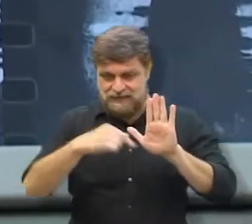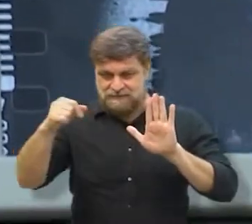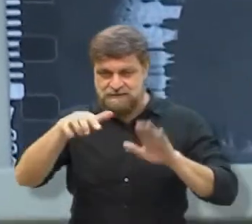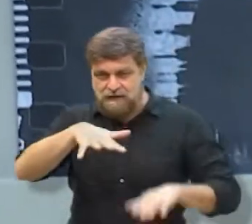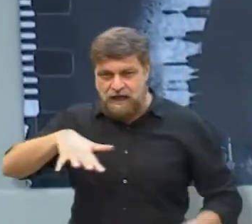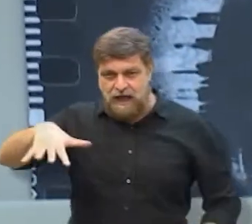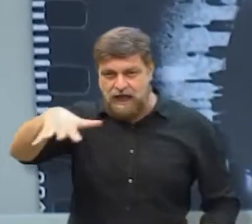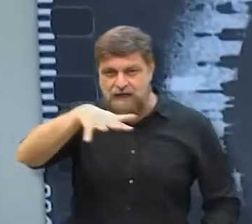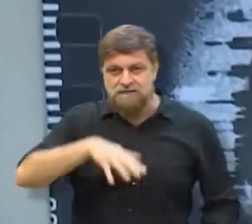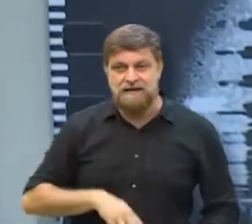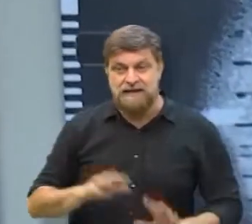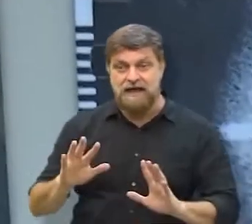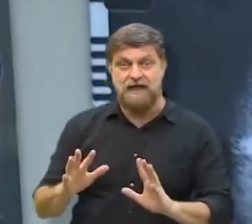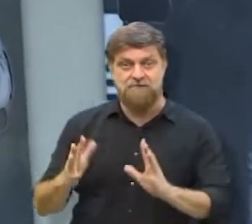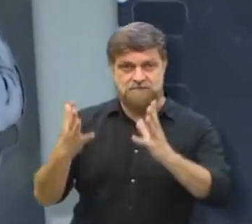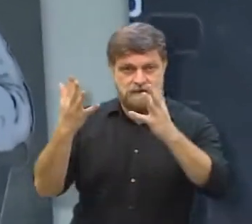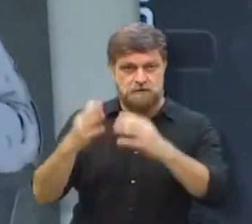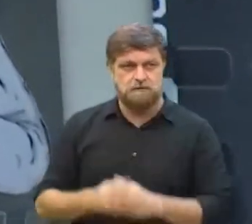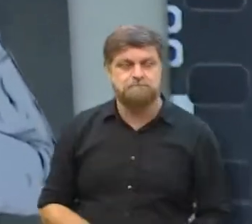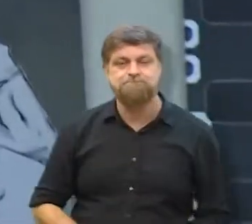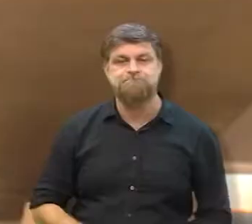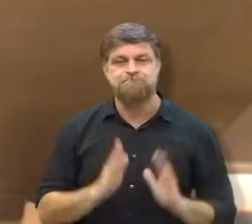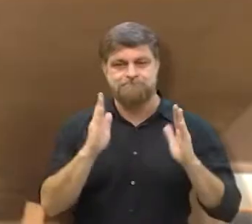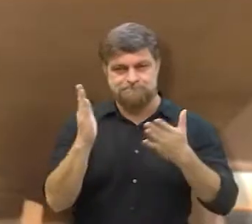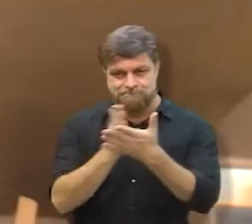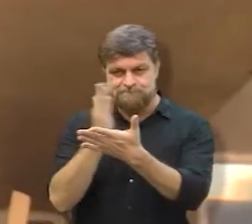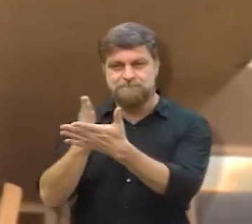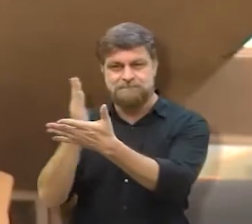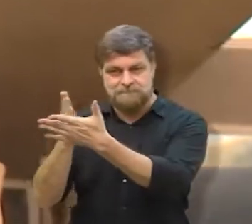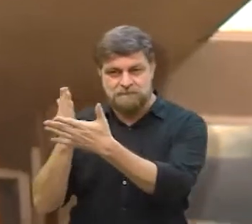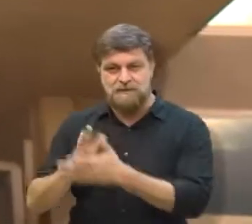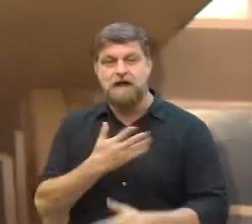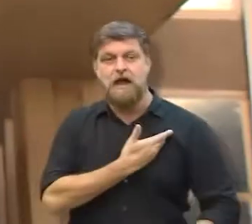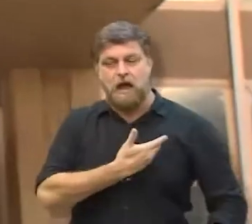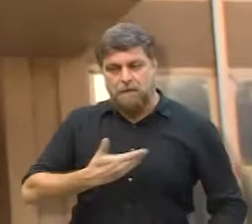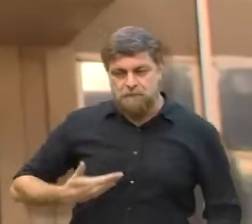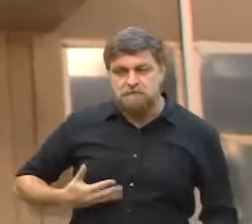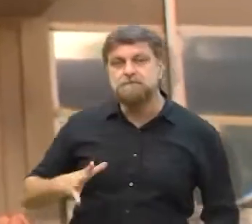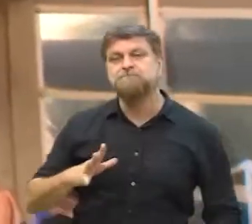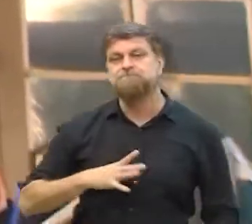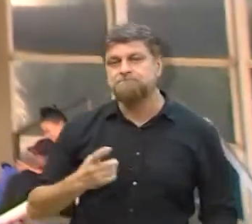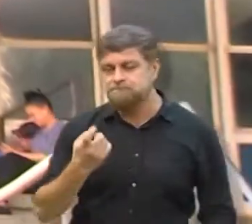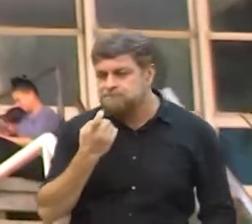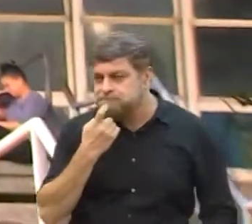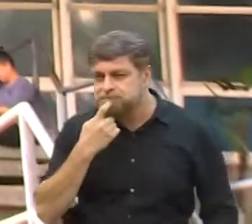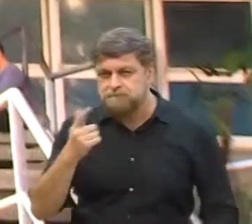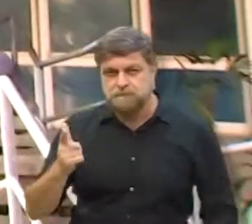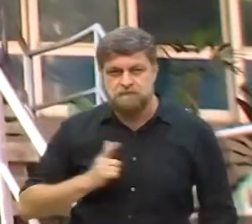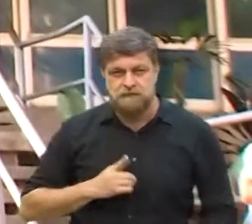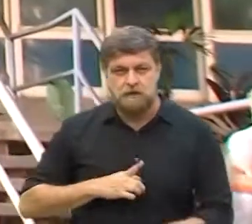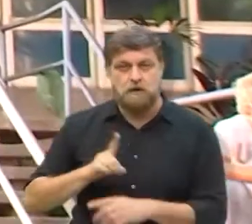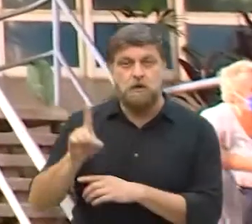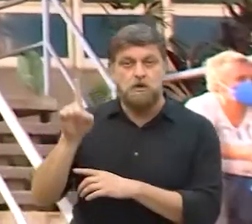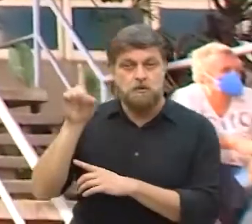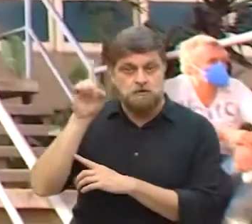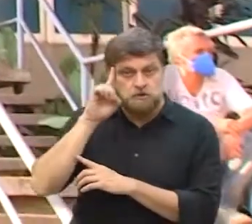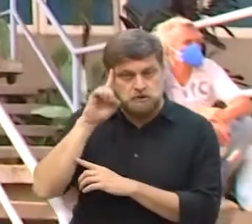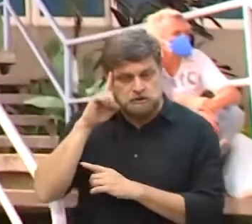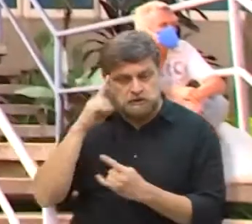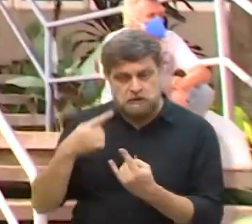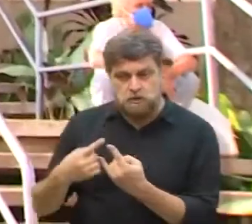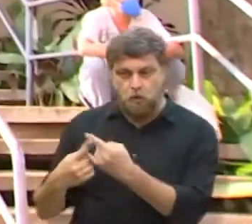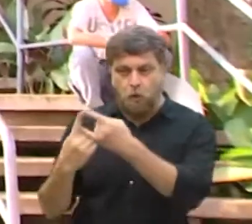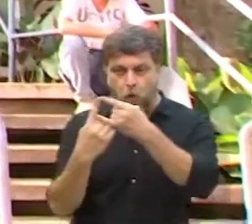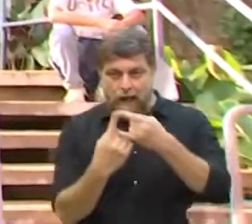de indicações na categoria Evento. A Biblioteca Pública Professor Ernesto Manuel Zinck, com o Dia